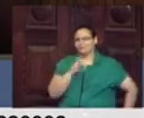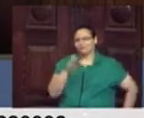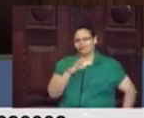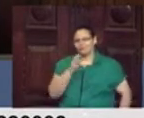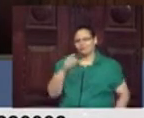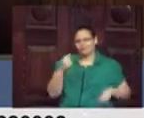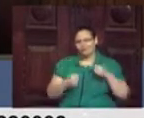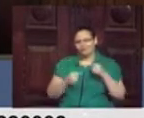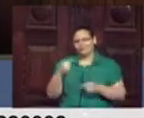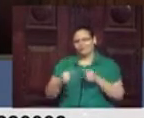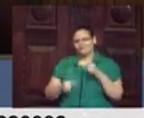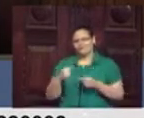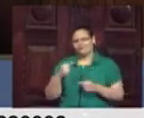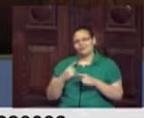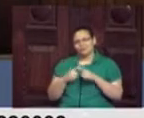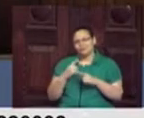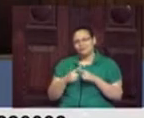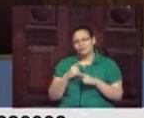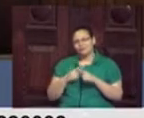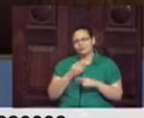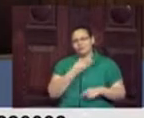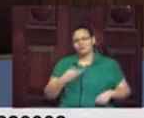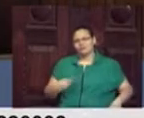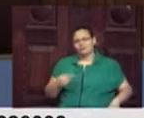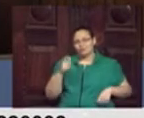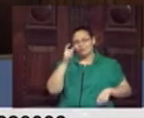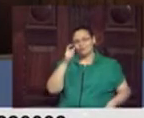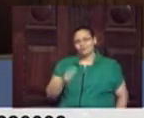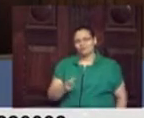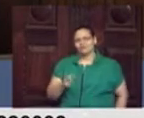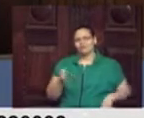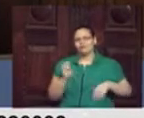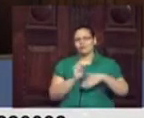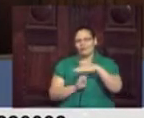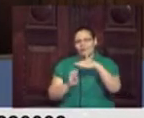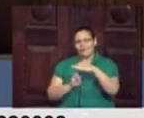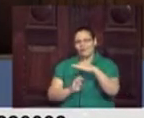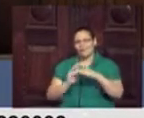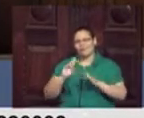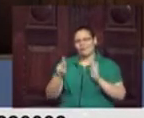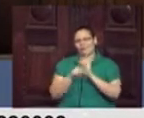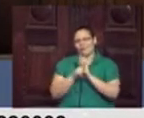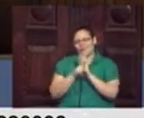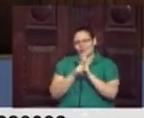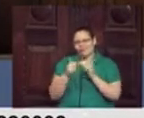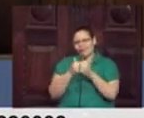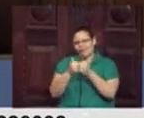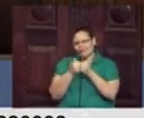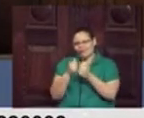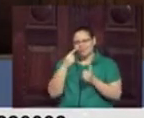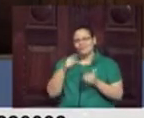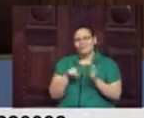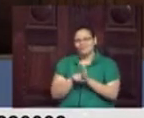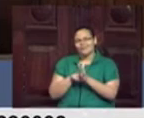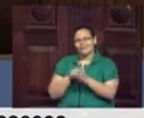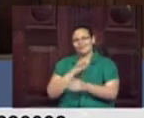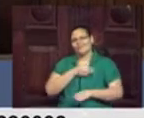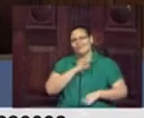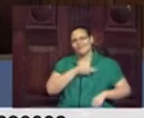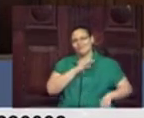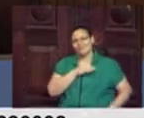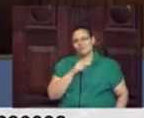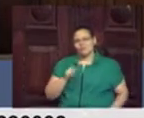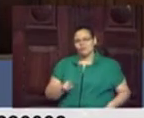governo que está agachado diante dos interesses dos empresários de ônibus. A FETransport não pertence nem à fiscalização da AGETRANS, a agência